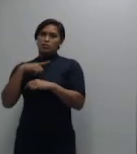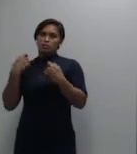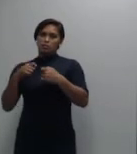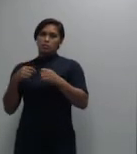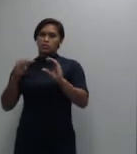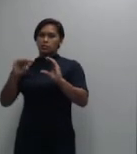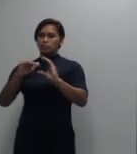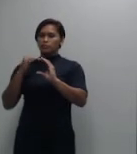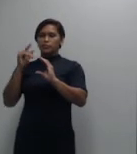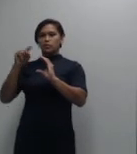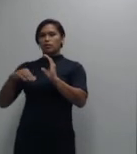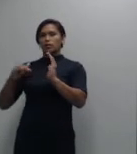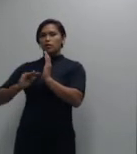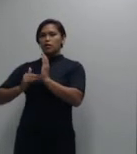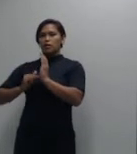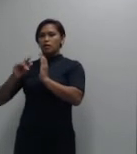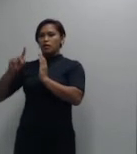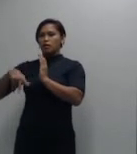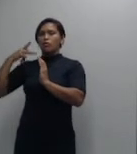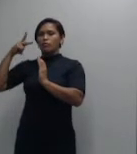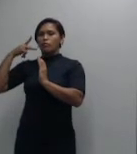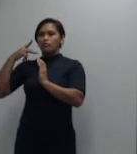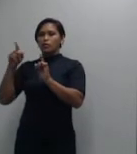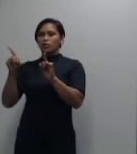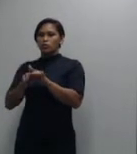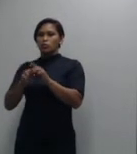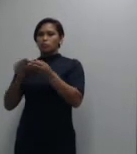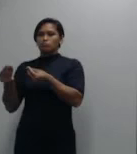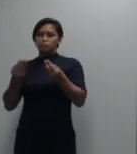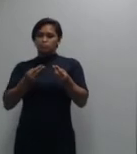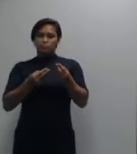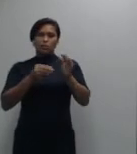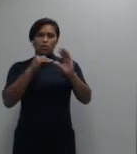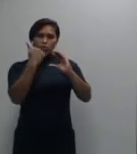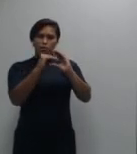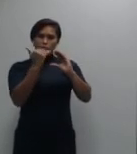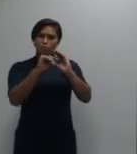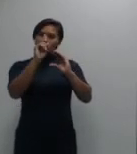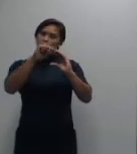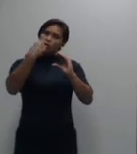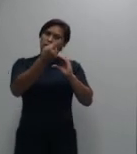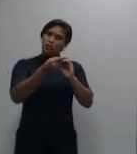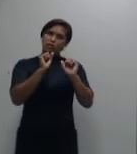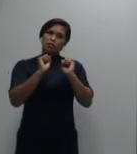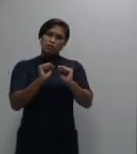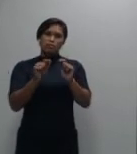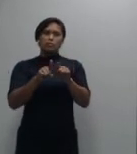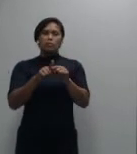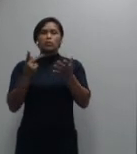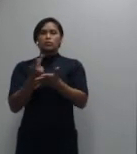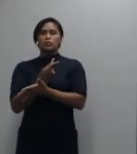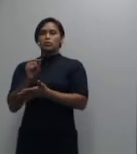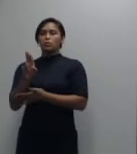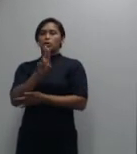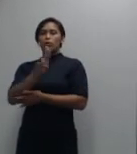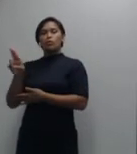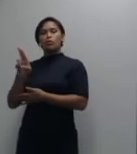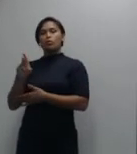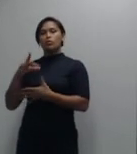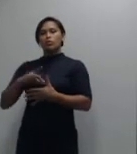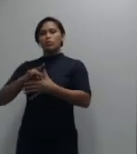recebida pela câmara de vereadores dados Eu dividi encaminhamento e a sua nome essa